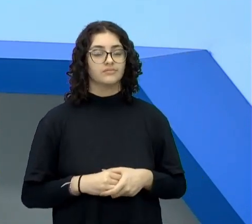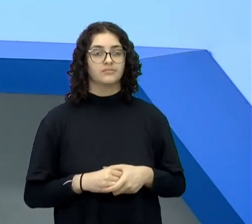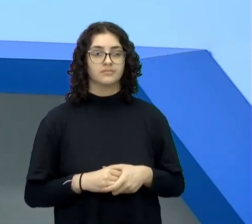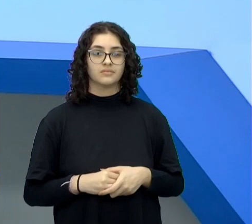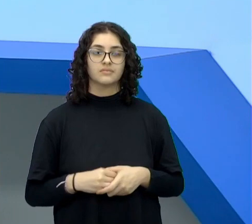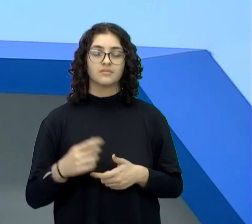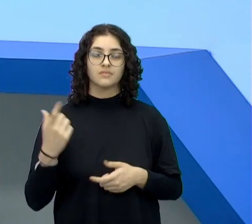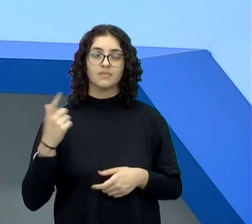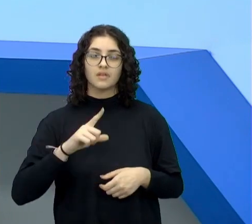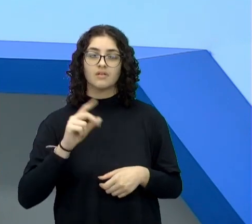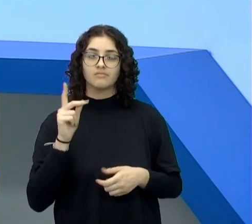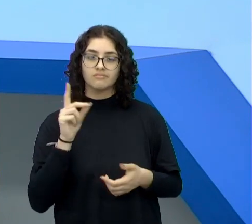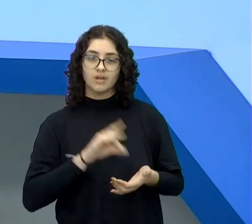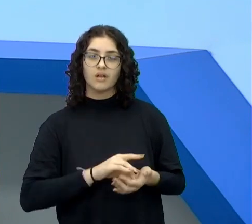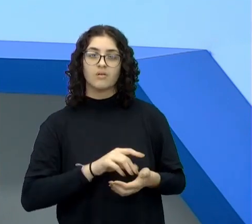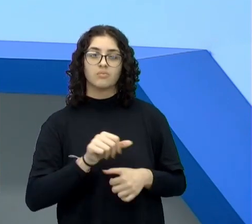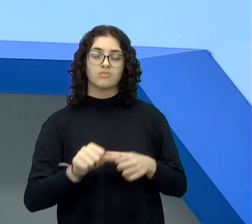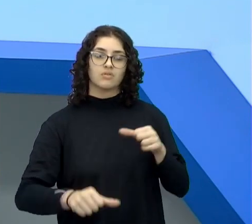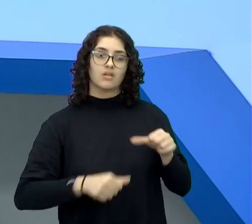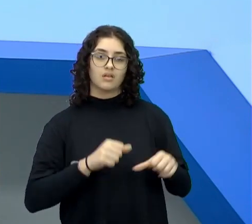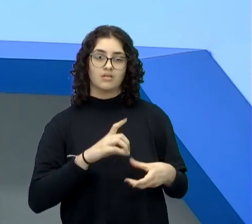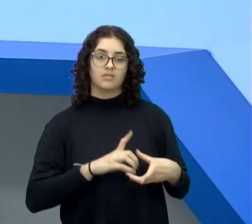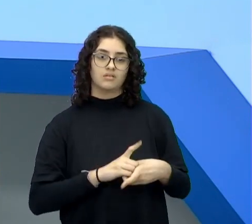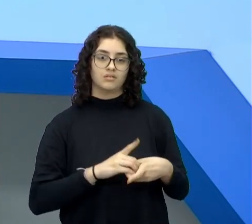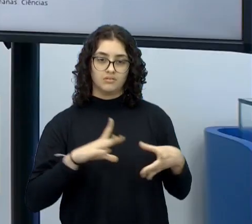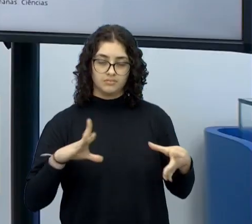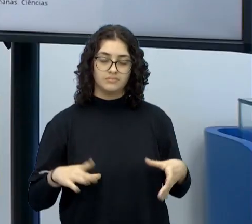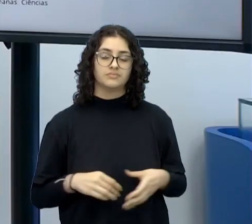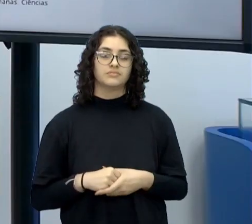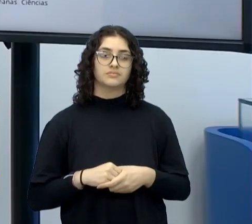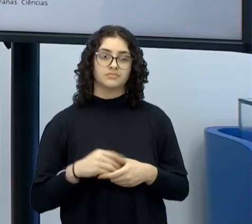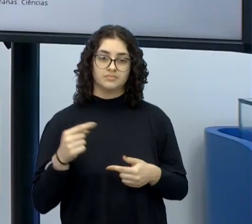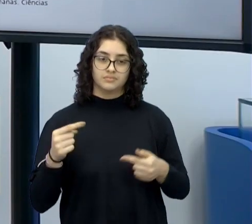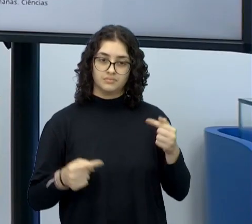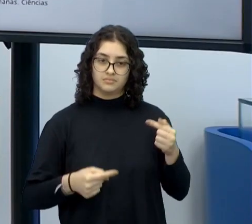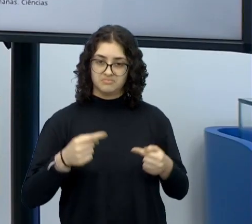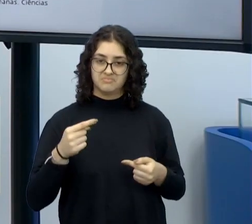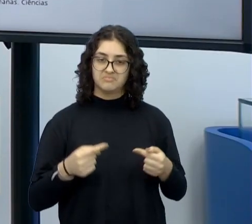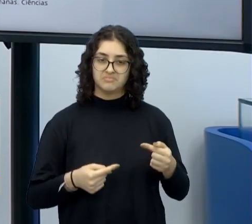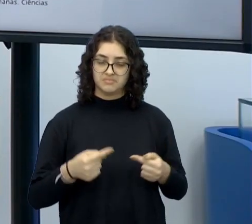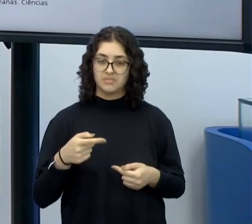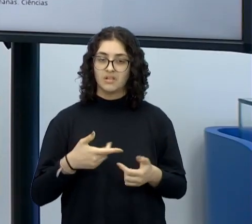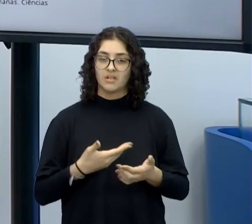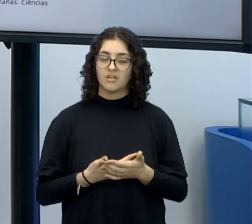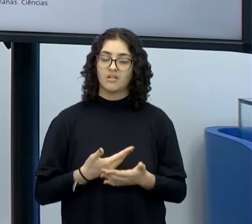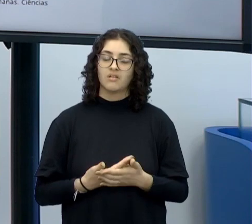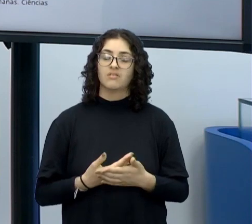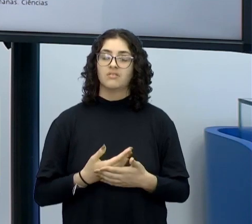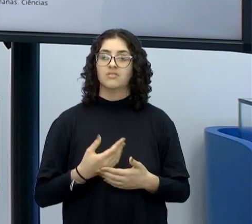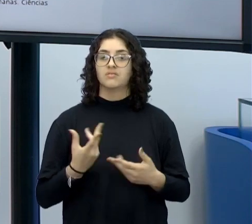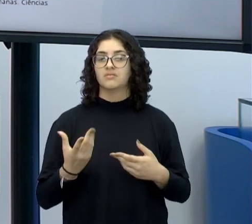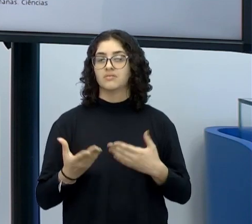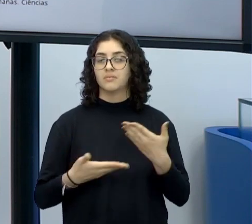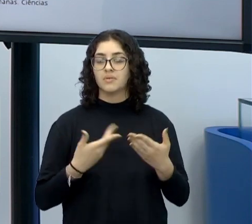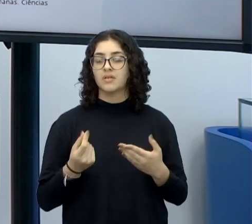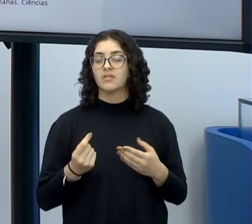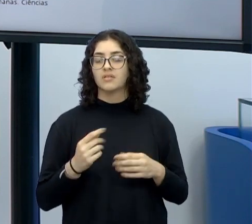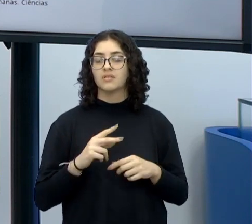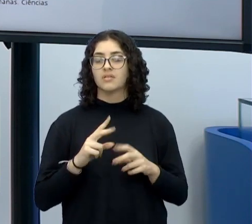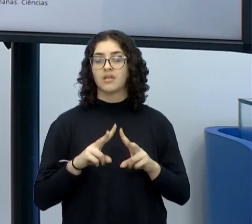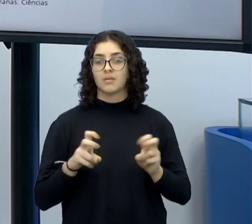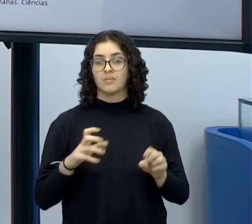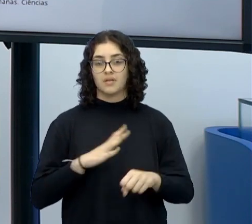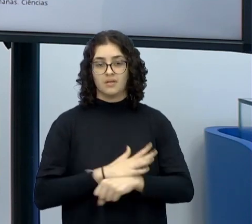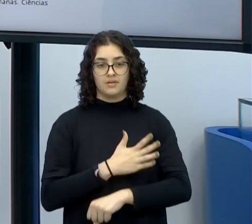gente transformar de fato a nossa democracia. Exato, nós debatemos bastante nas aulas, comentando sobre a questão do racismo.